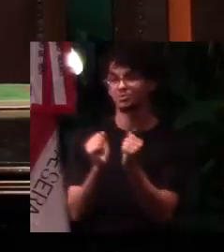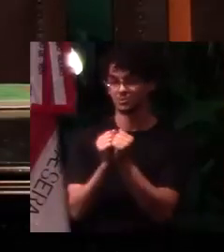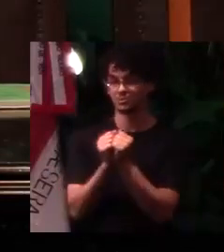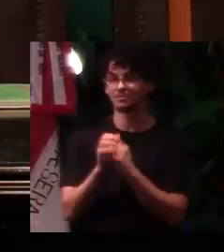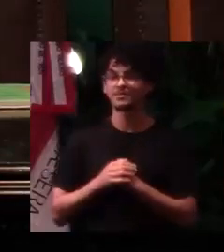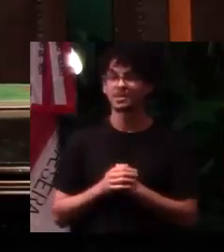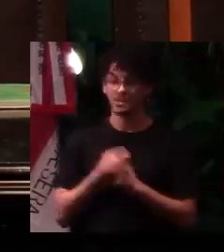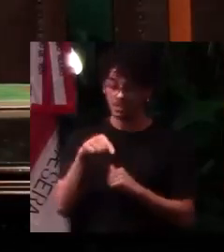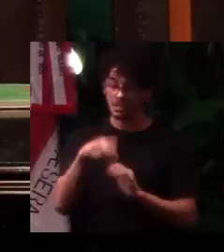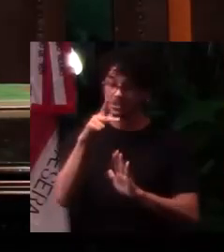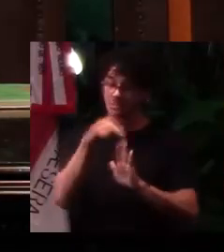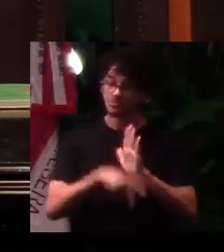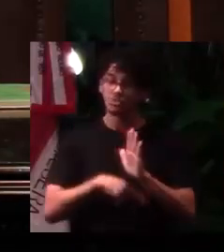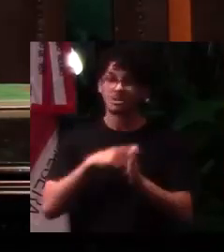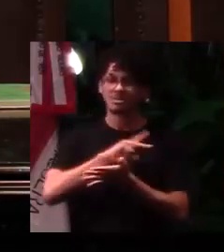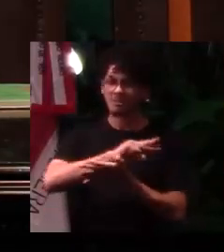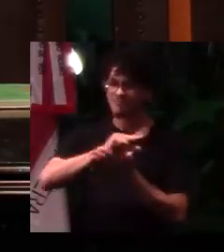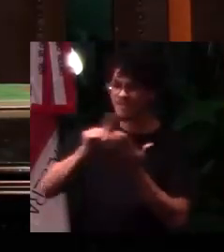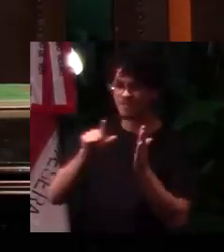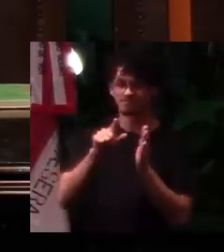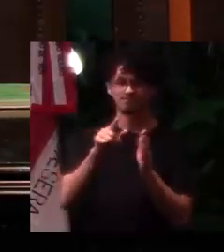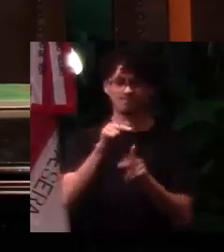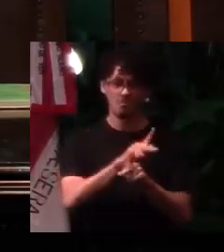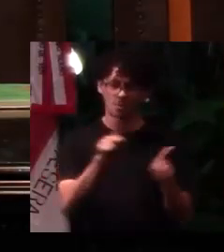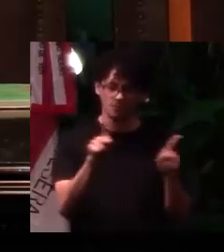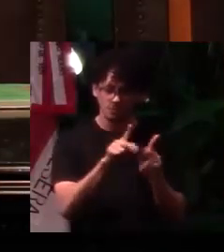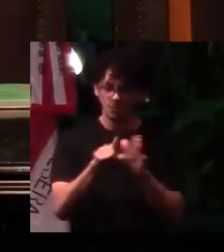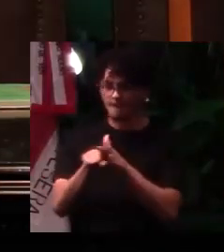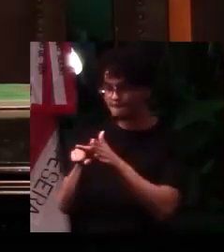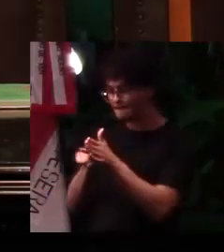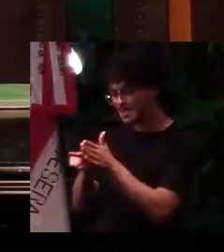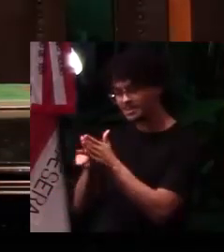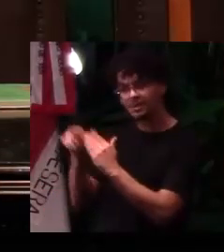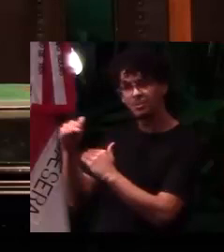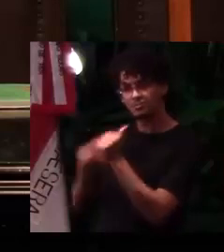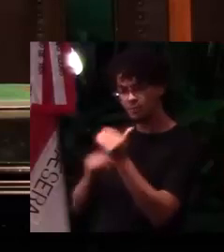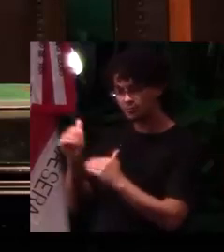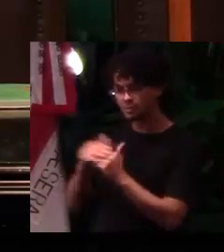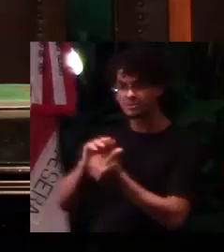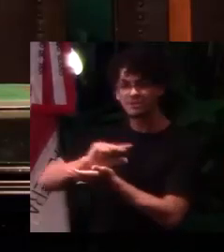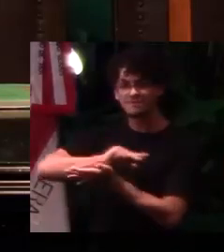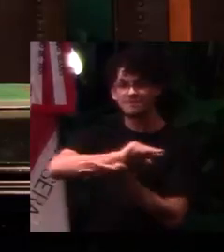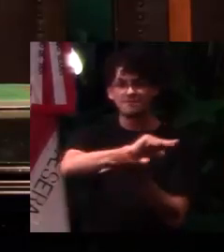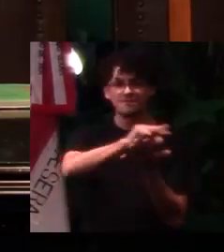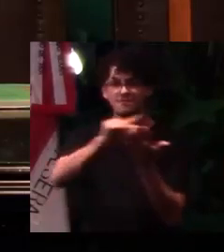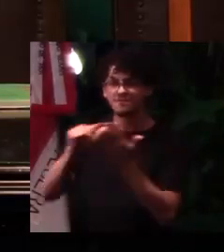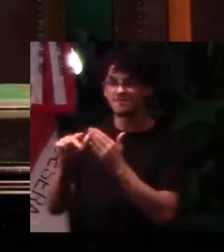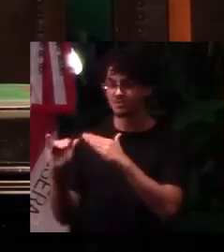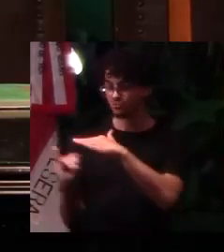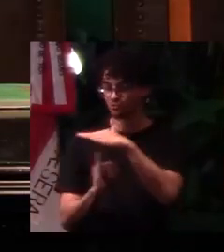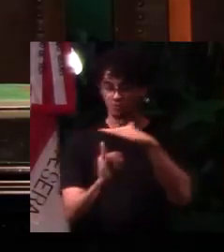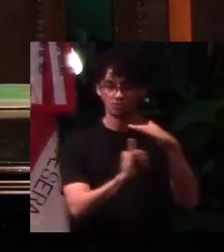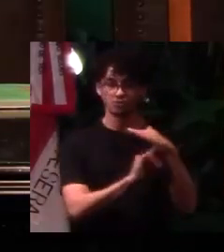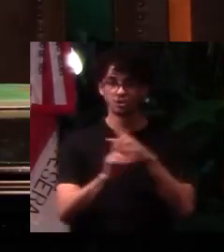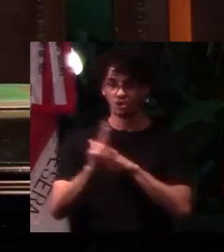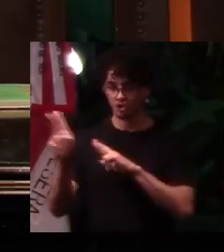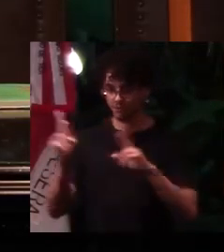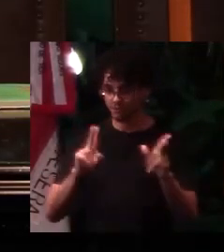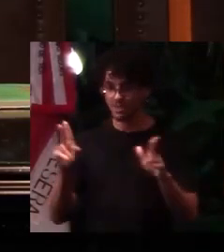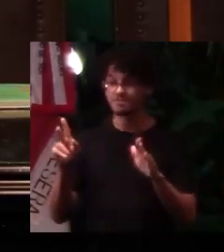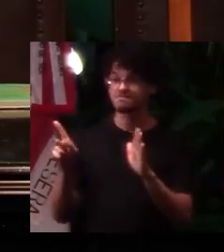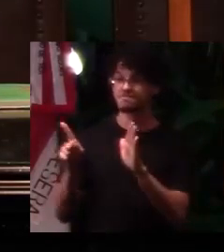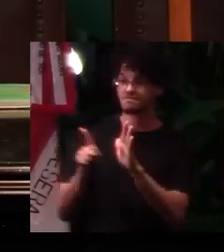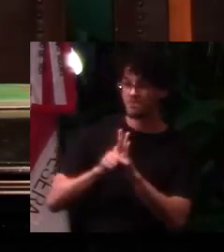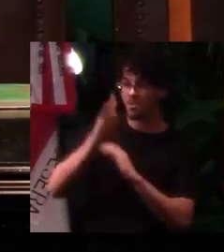professores, pesquisadores de várias instituições de ensino brasileiras e também de outros